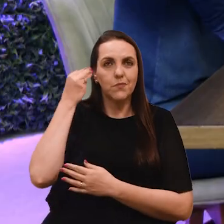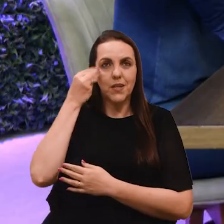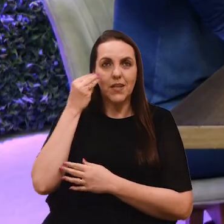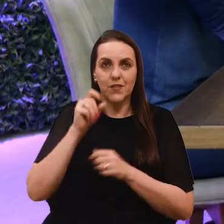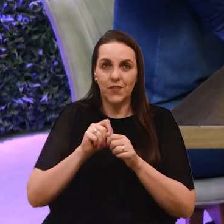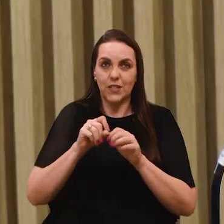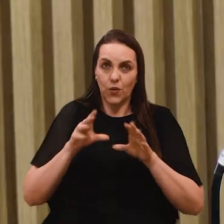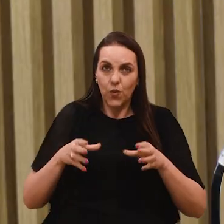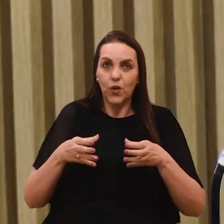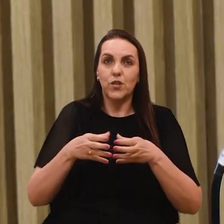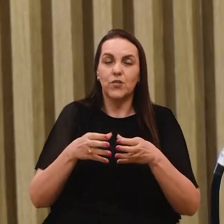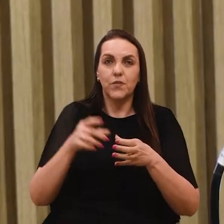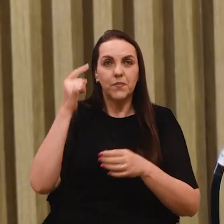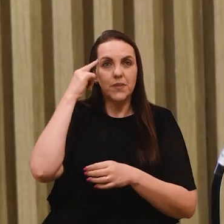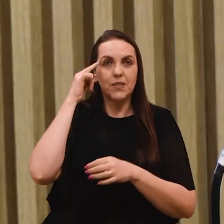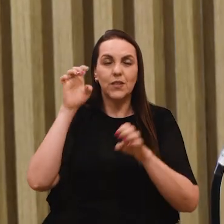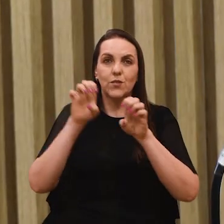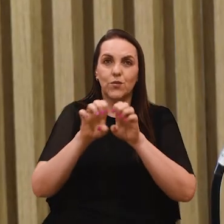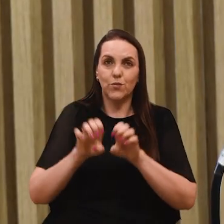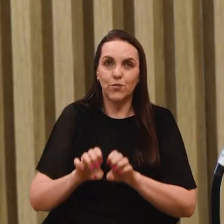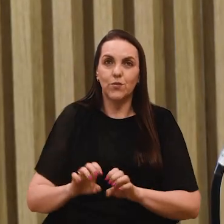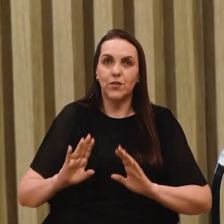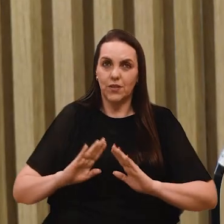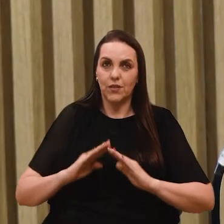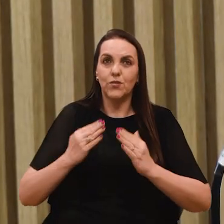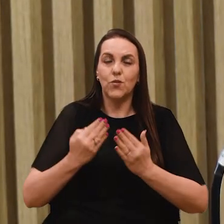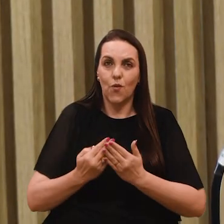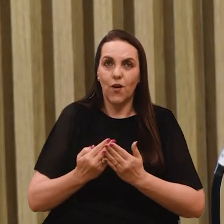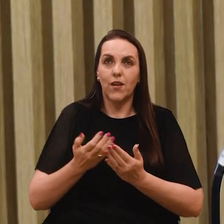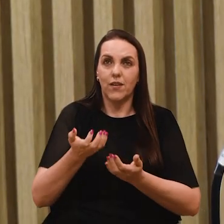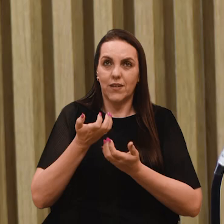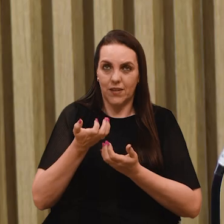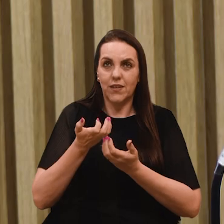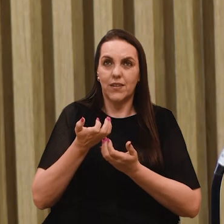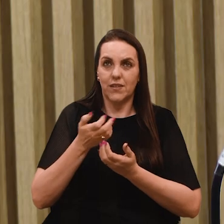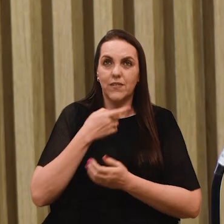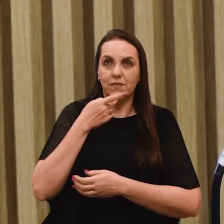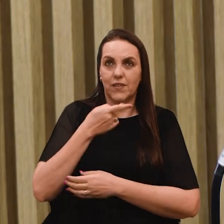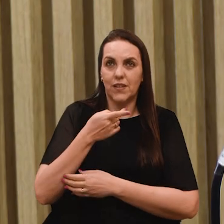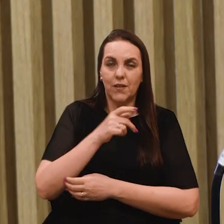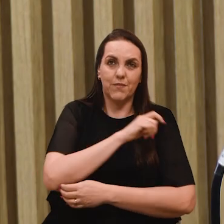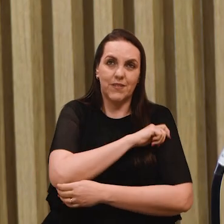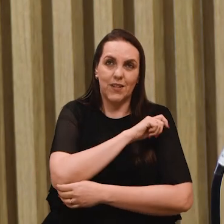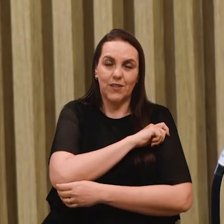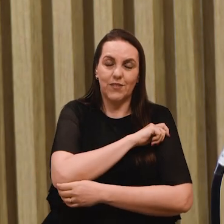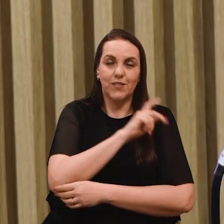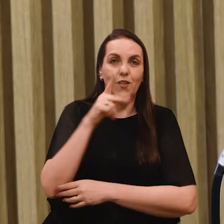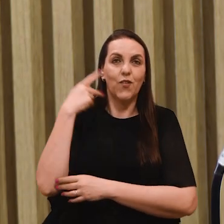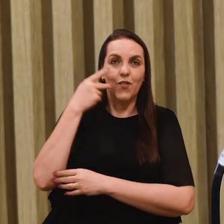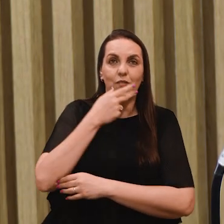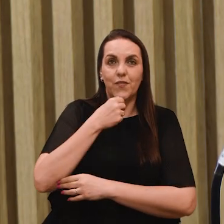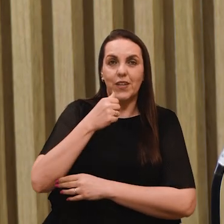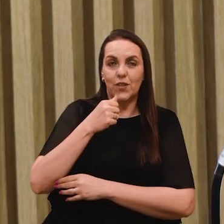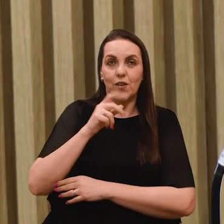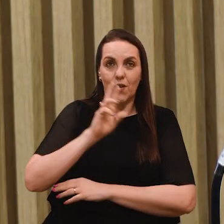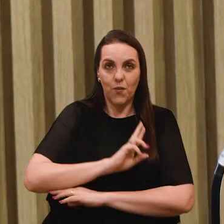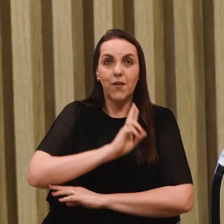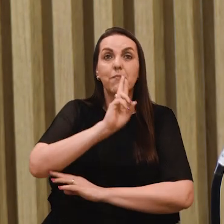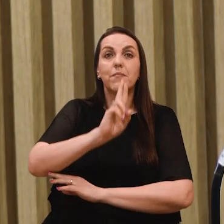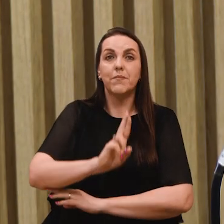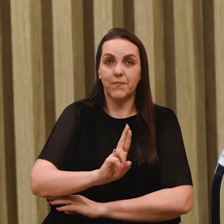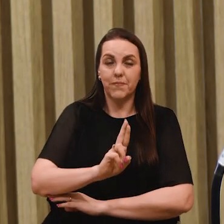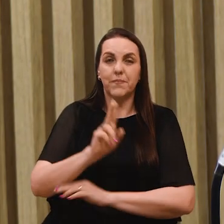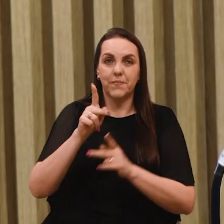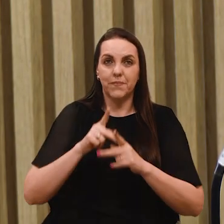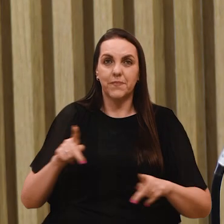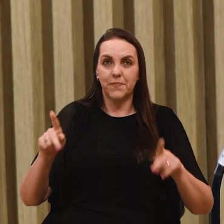eu pensei essa estrutura lá na escola, eu queria reforçar para os estudantes que o vereador ele é um representante da população, né?